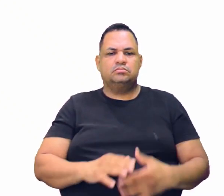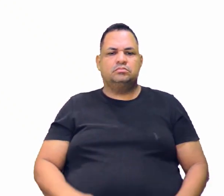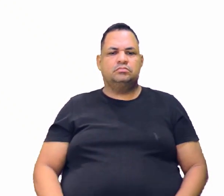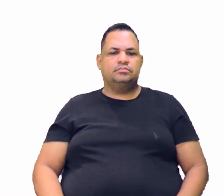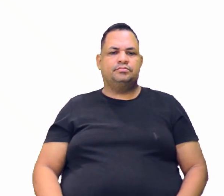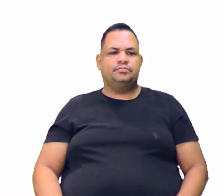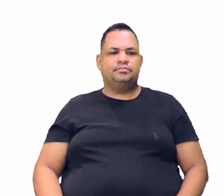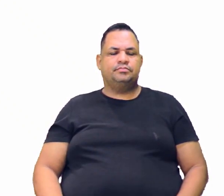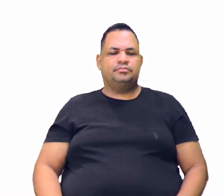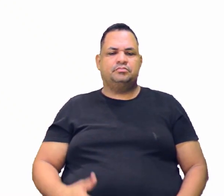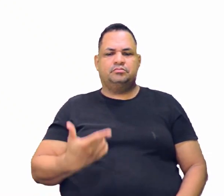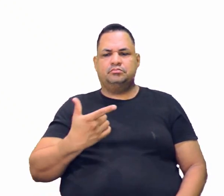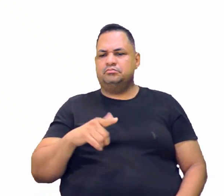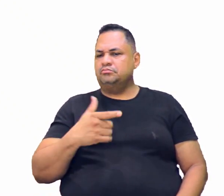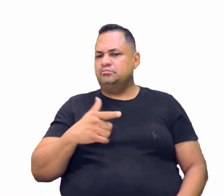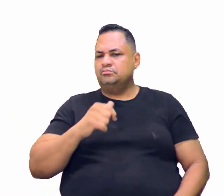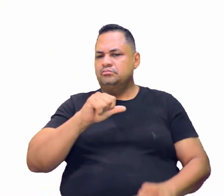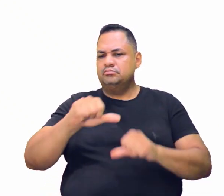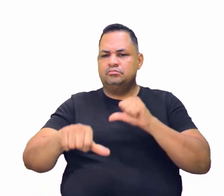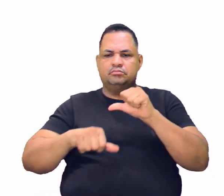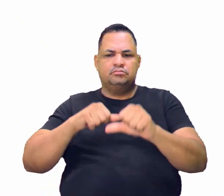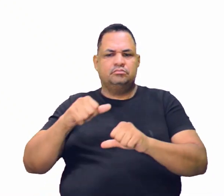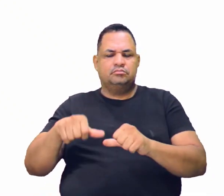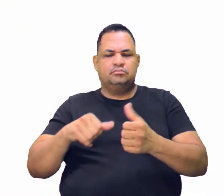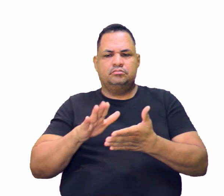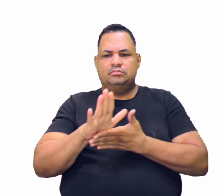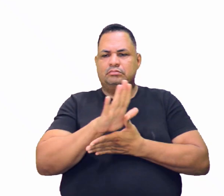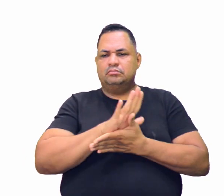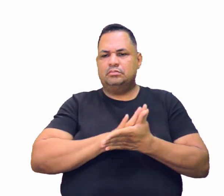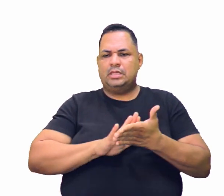o quê? Mudança nenhuma.